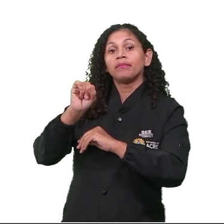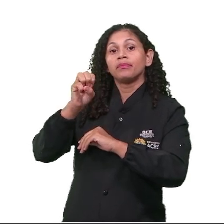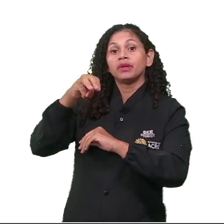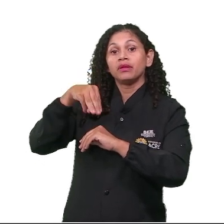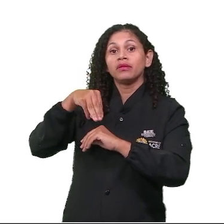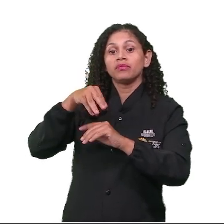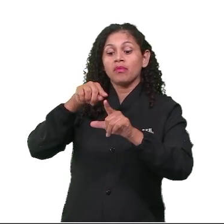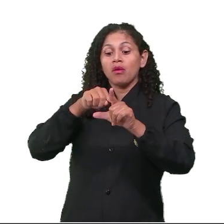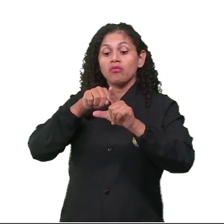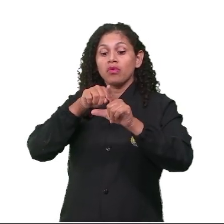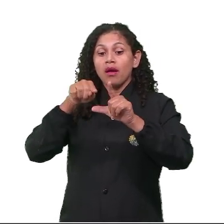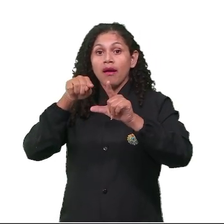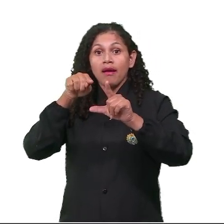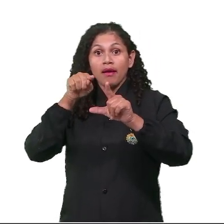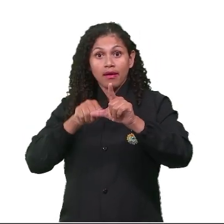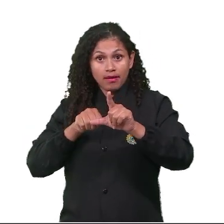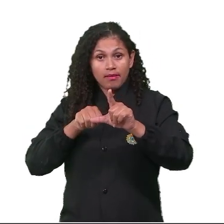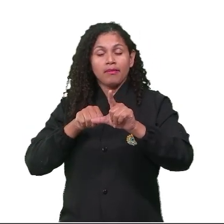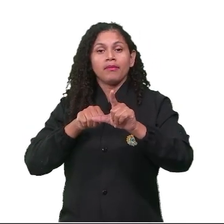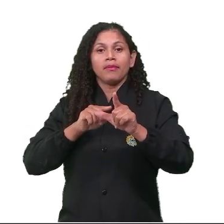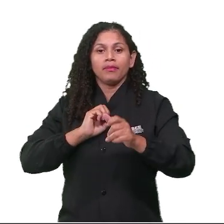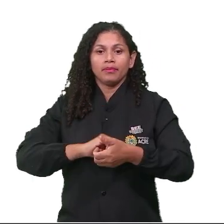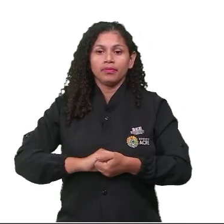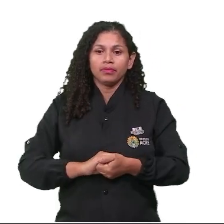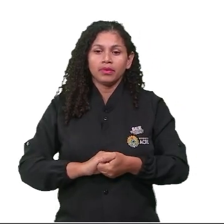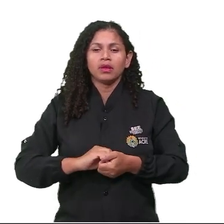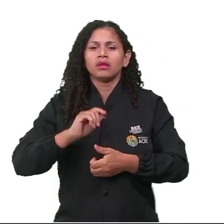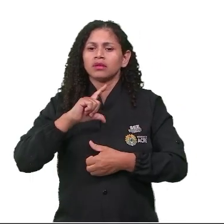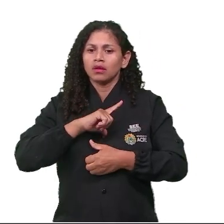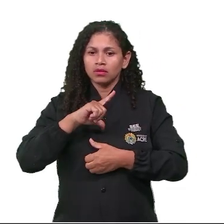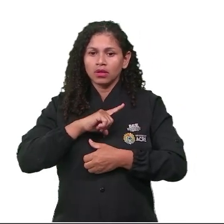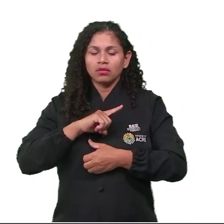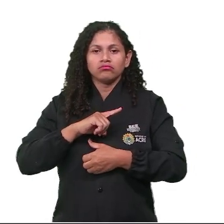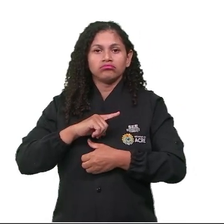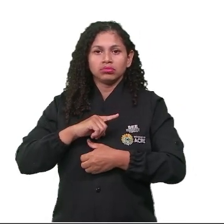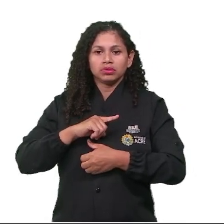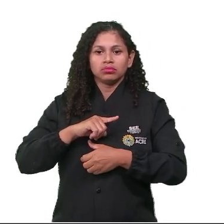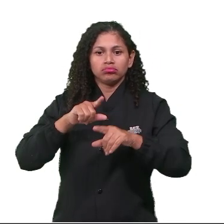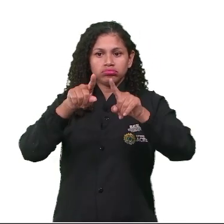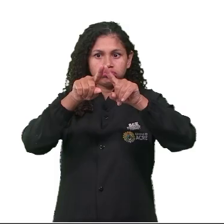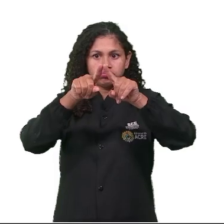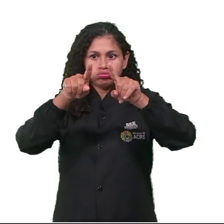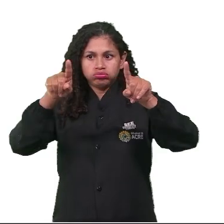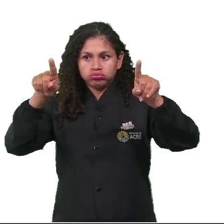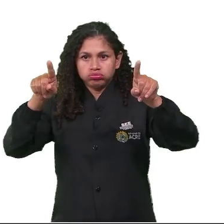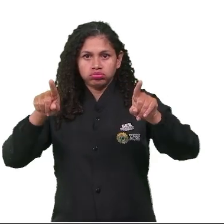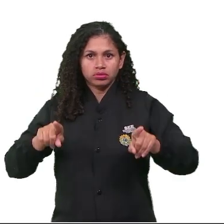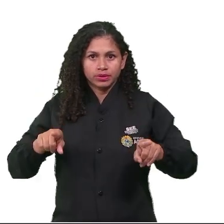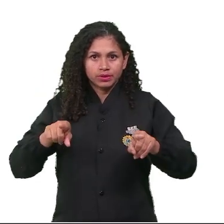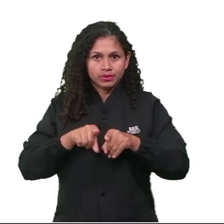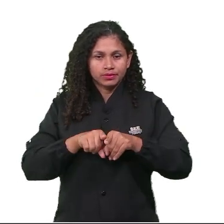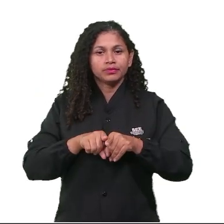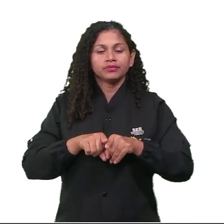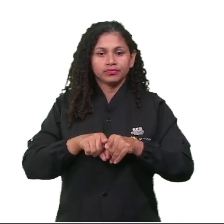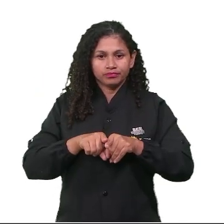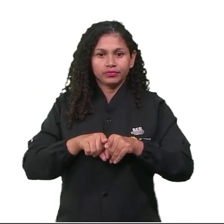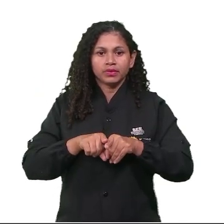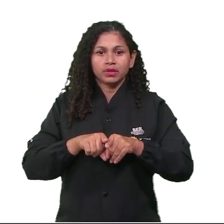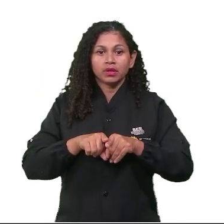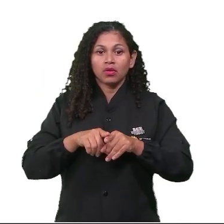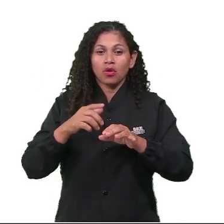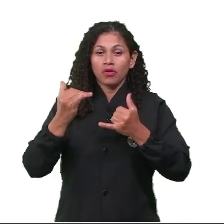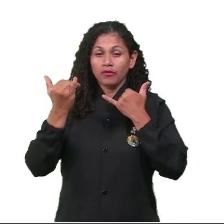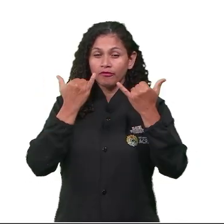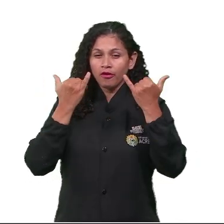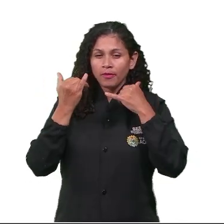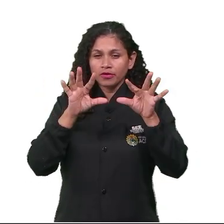depósito possui as seguintes medidas: comprimento da base, 8 metros. Largura da base, 5